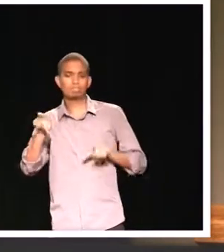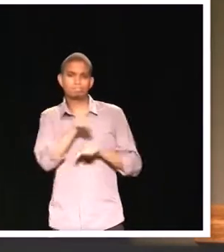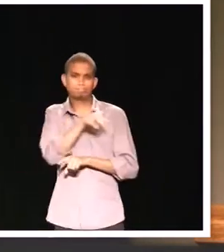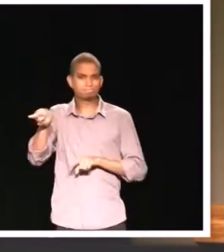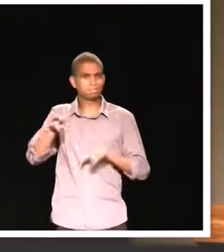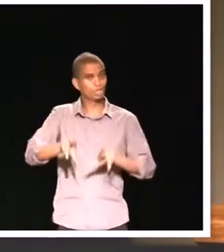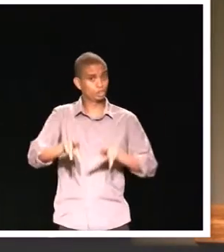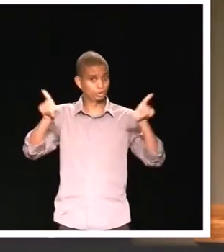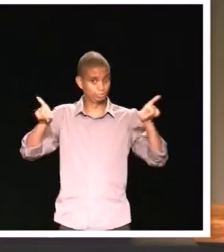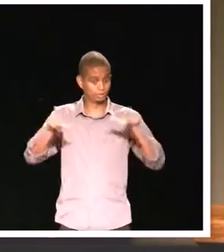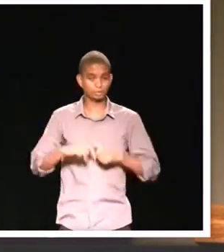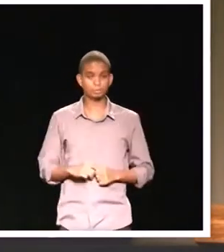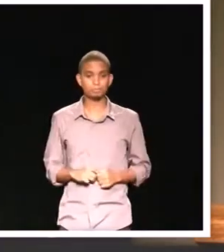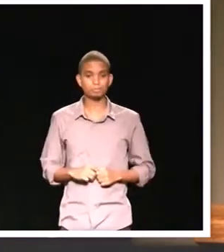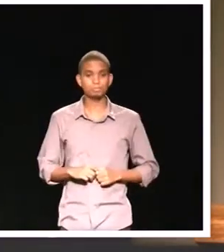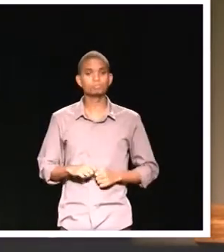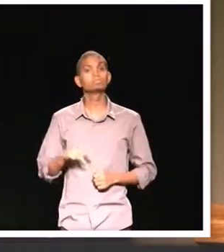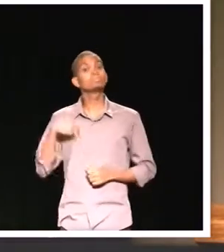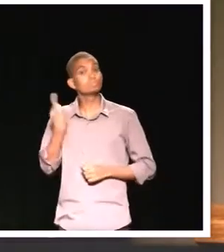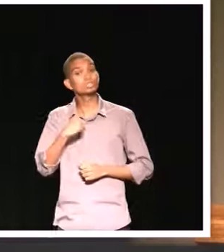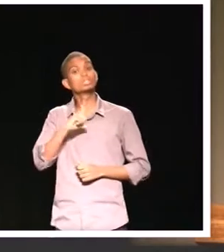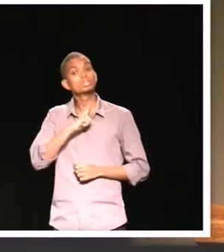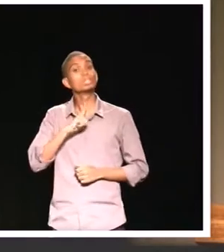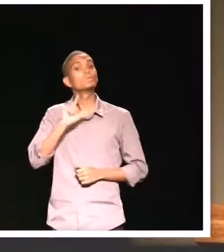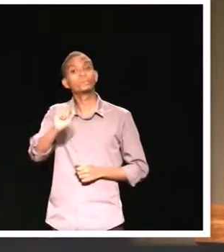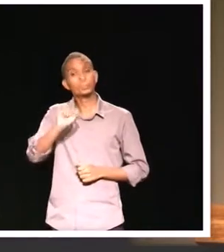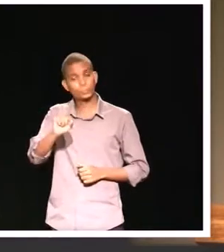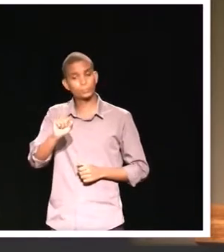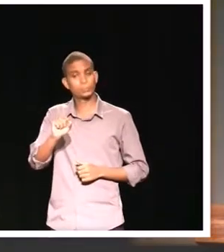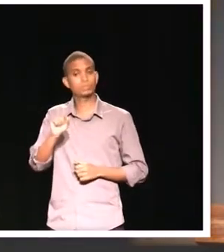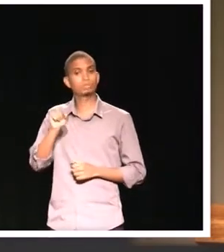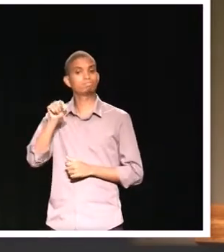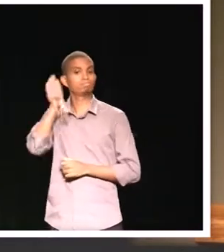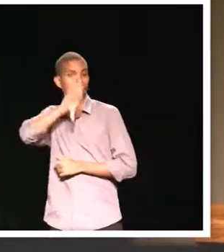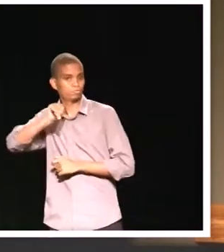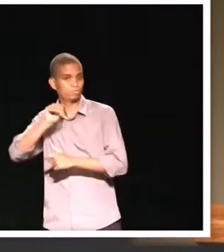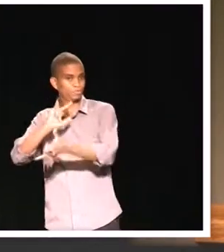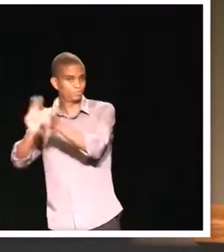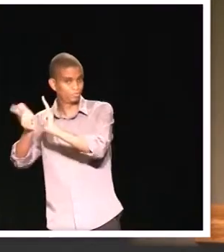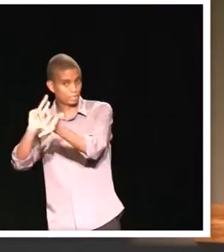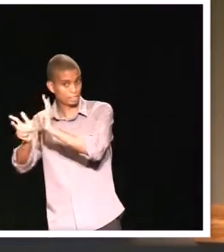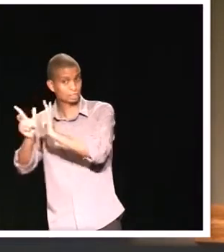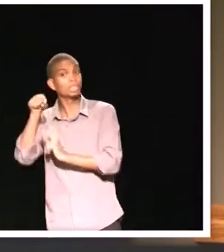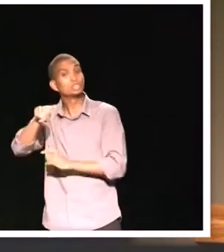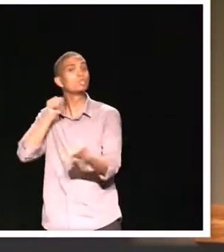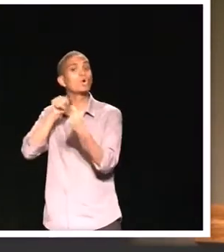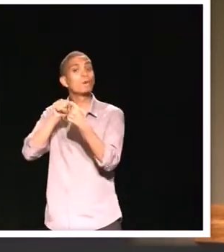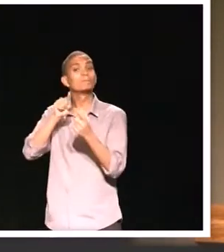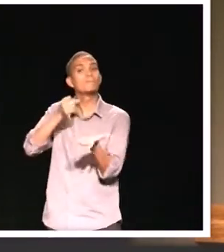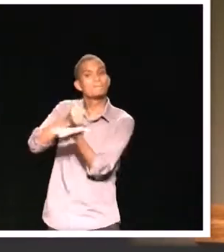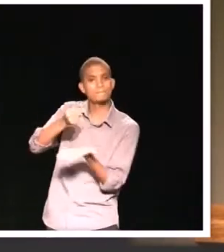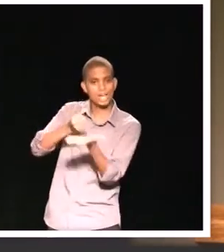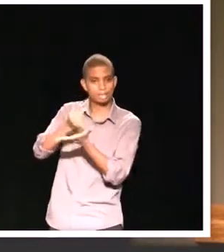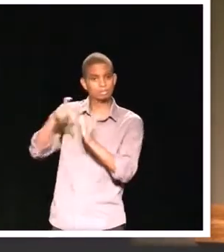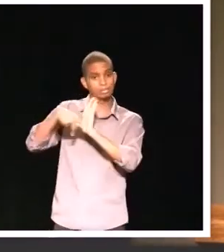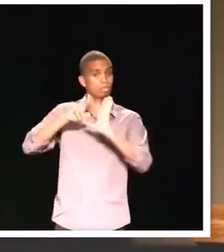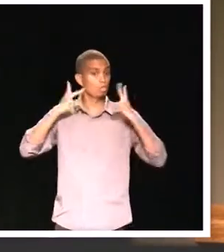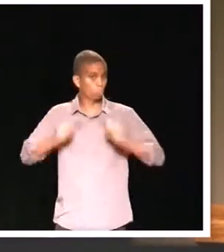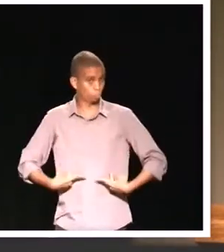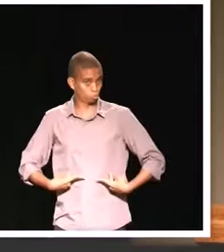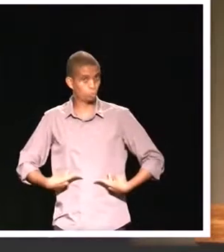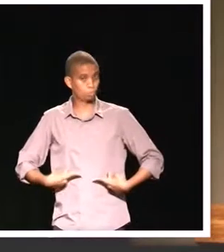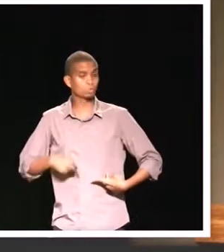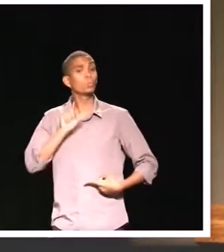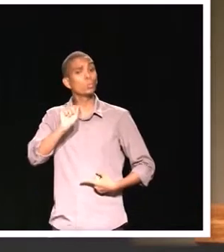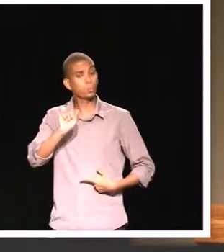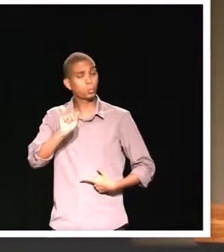Do fato de serem falantes, decorre uma condição básica do homem, que é a